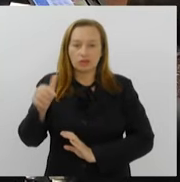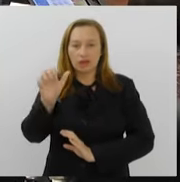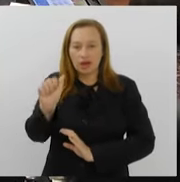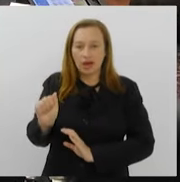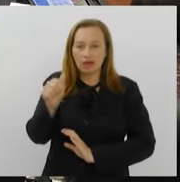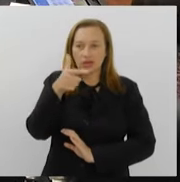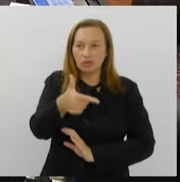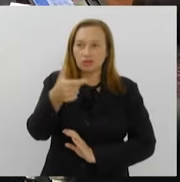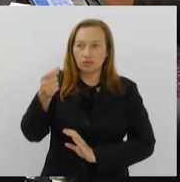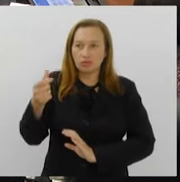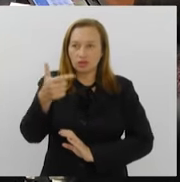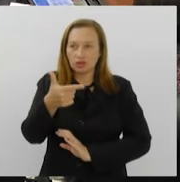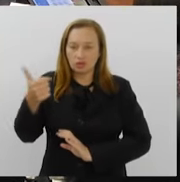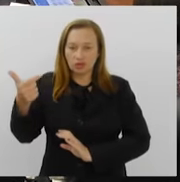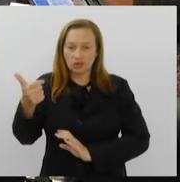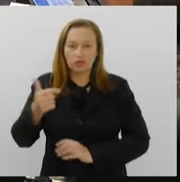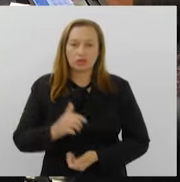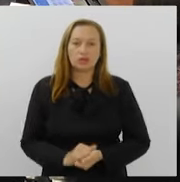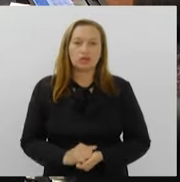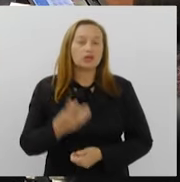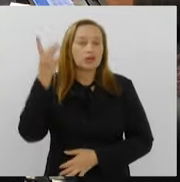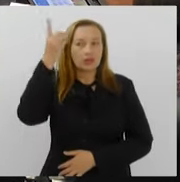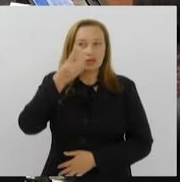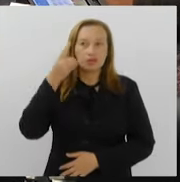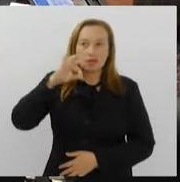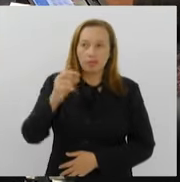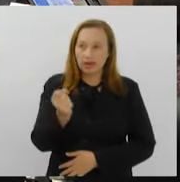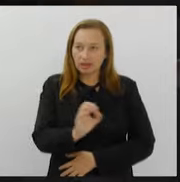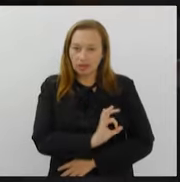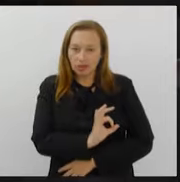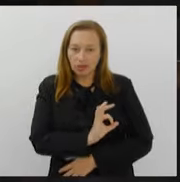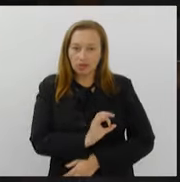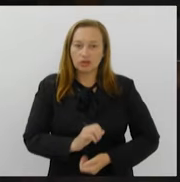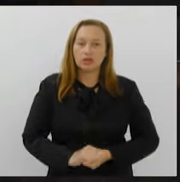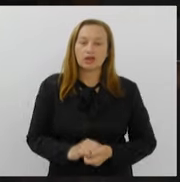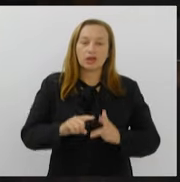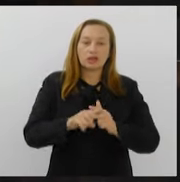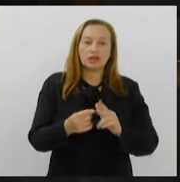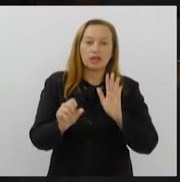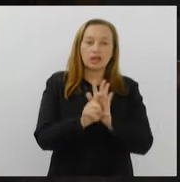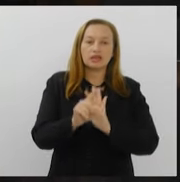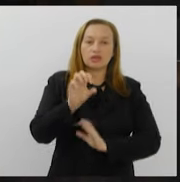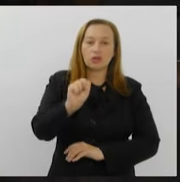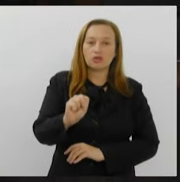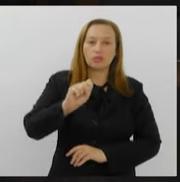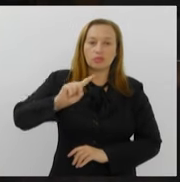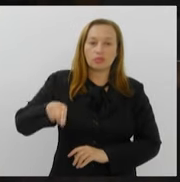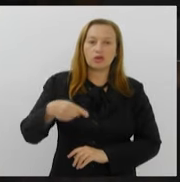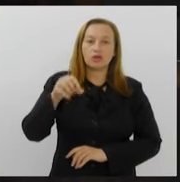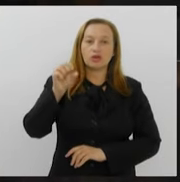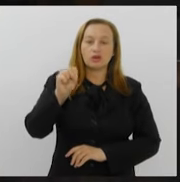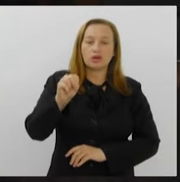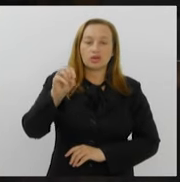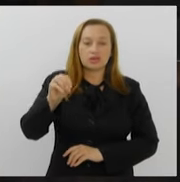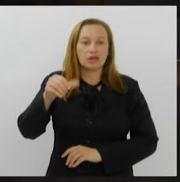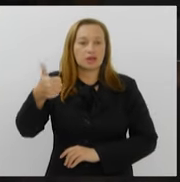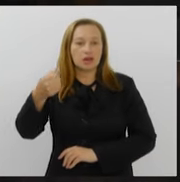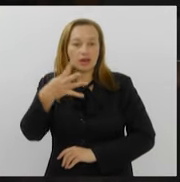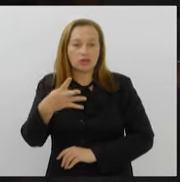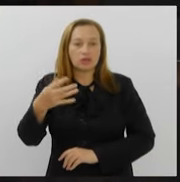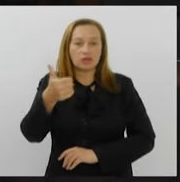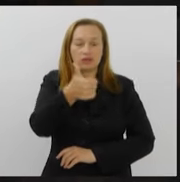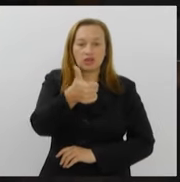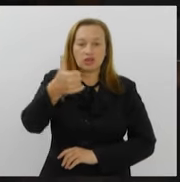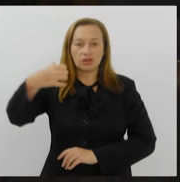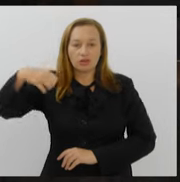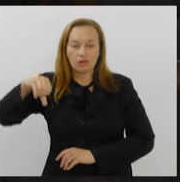5.622-A de 2022, de autoria da deputada Marta Rocha, que altera a lei número 8.014 de 29 de junho